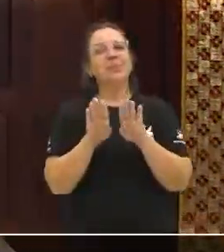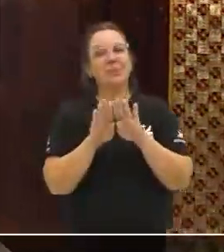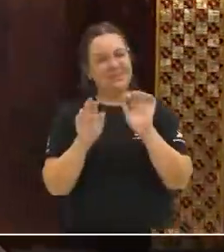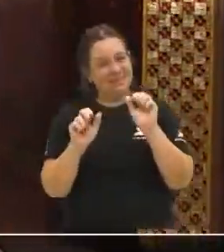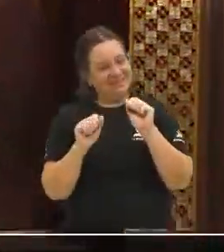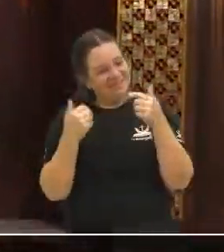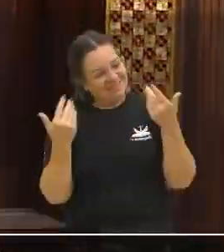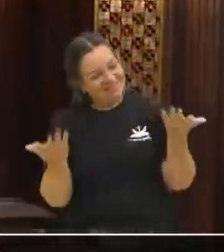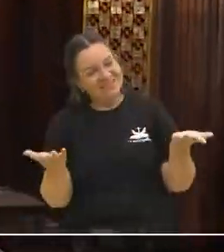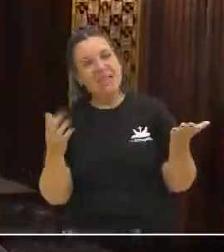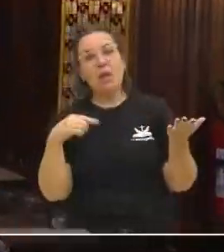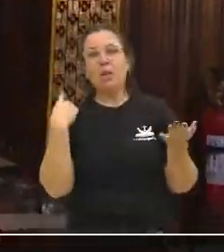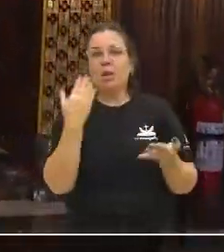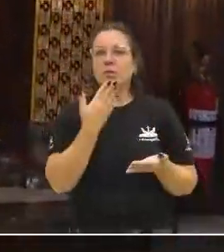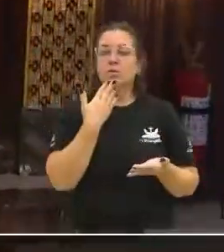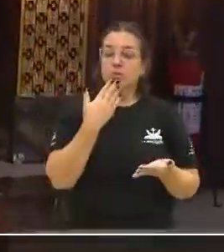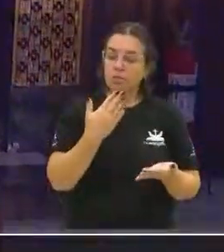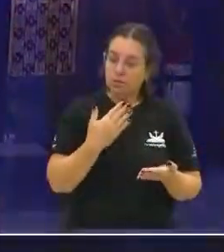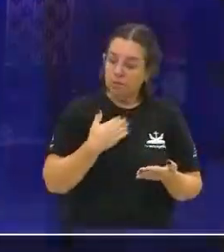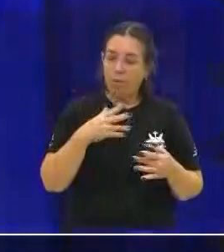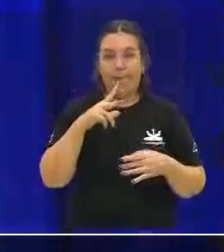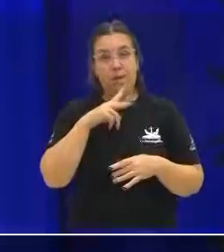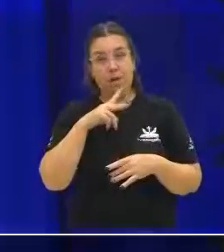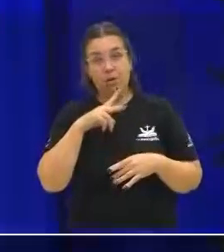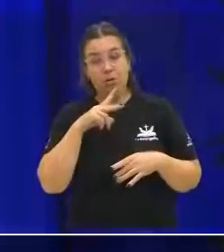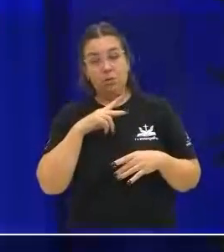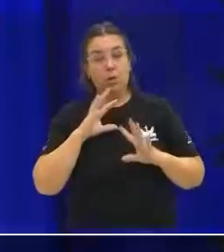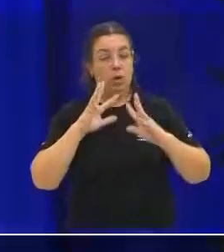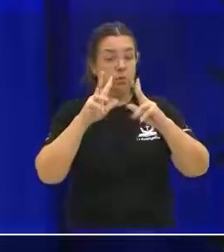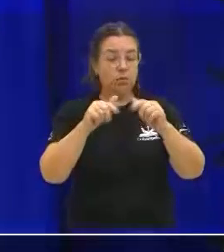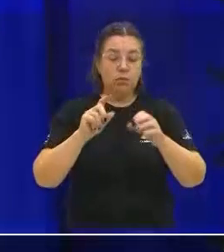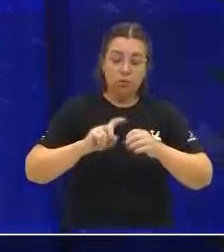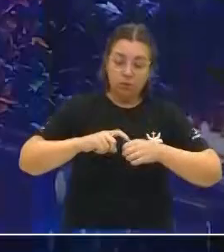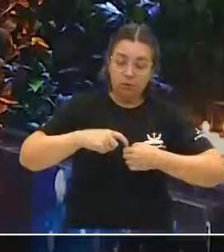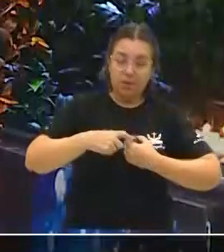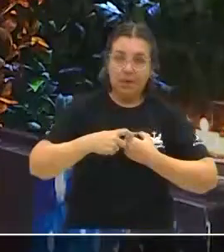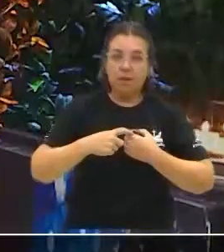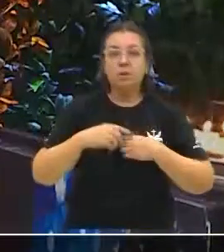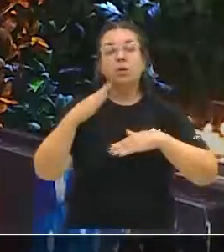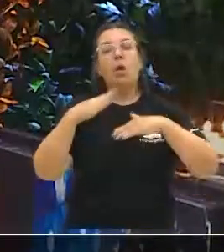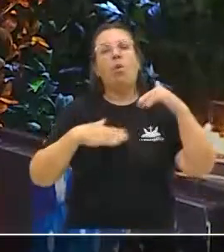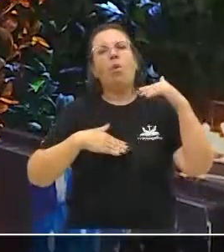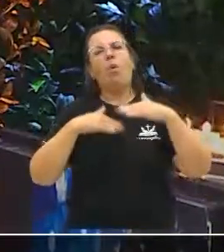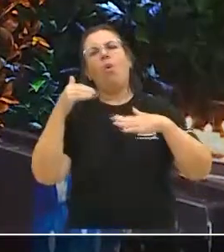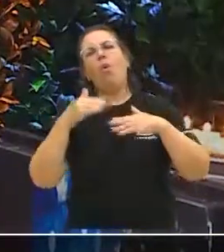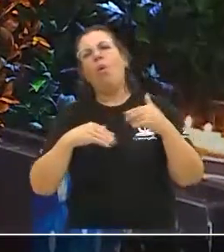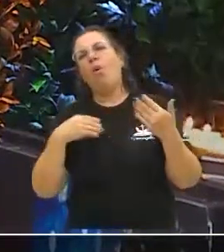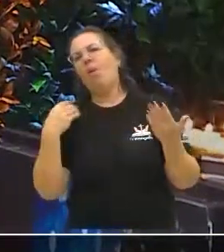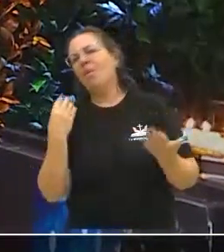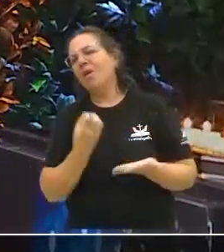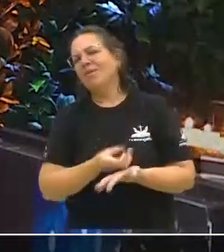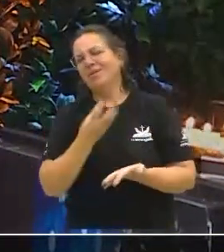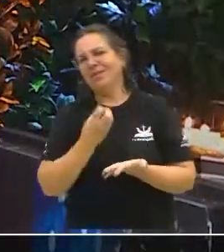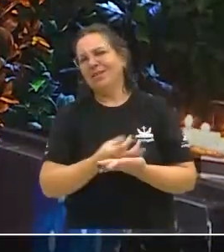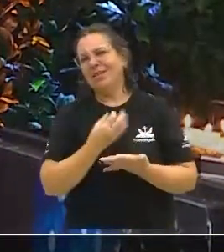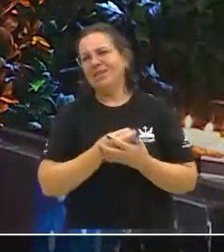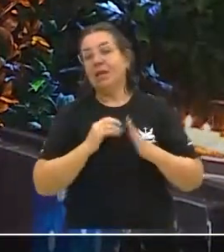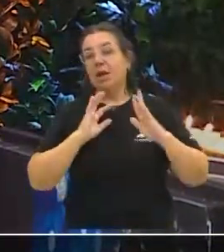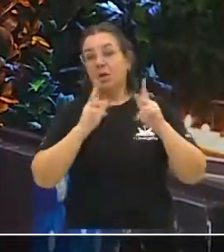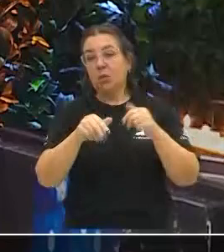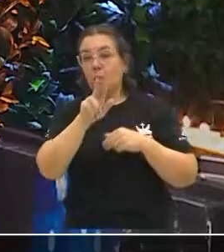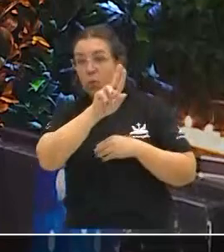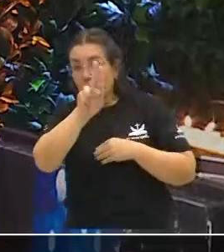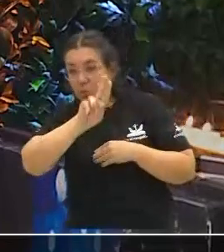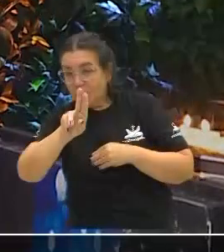as nossas intenções aqui, todos os associados da obra, todos, estão com os nomes